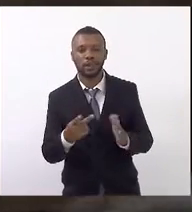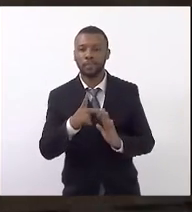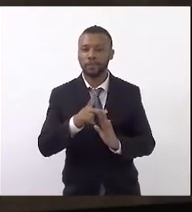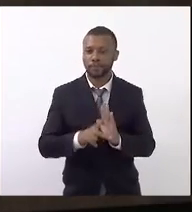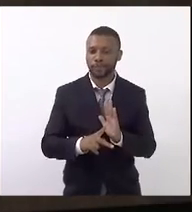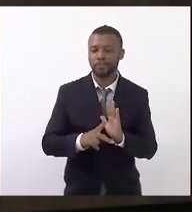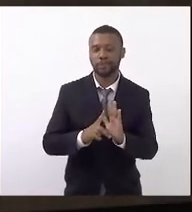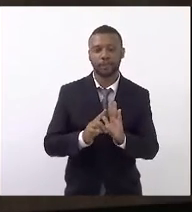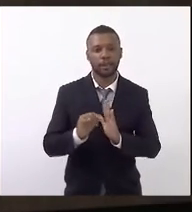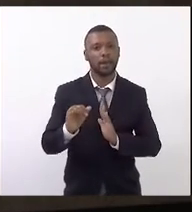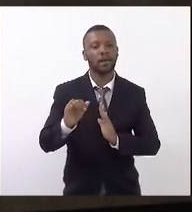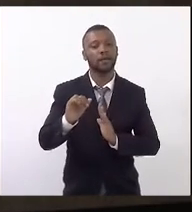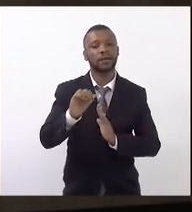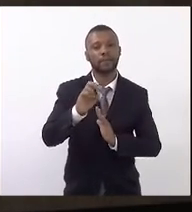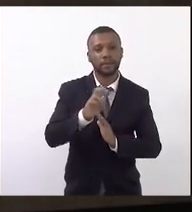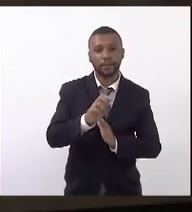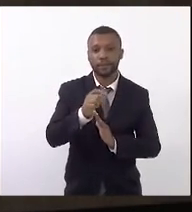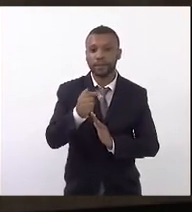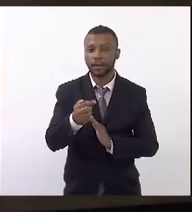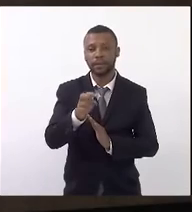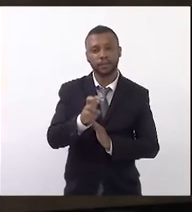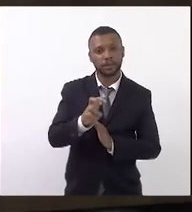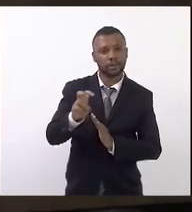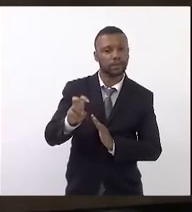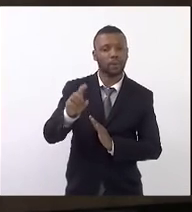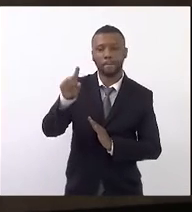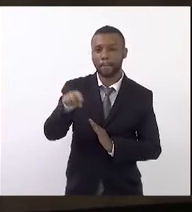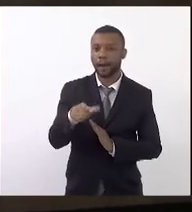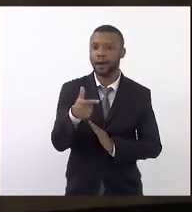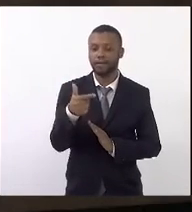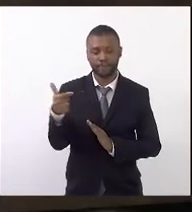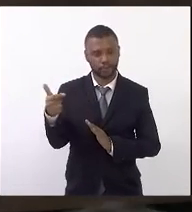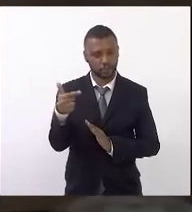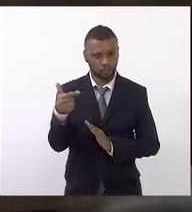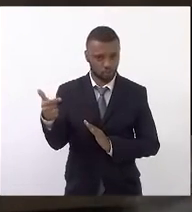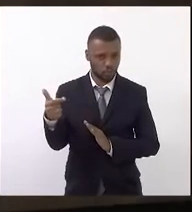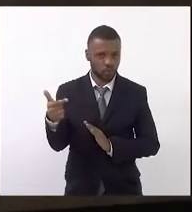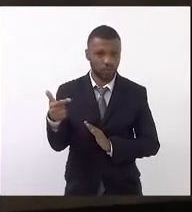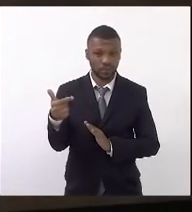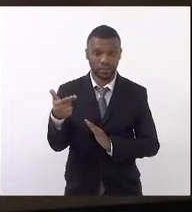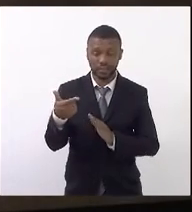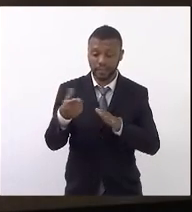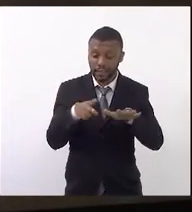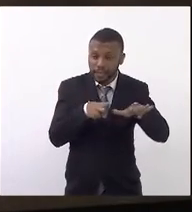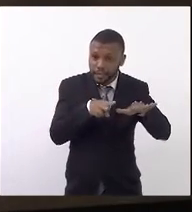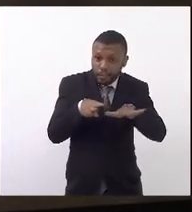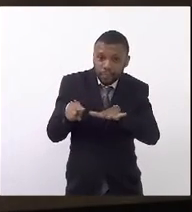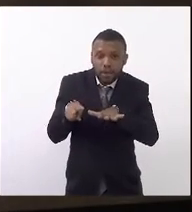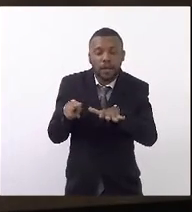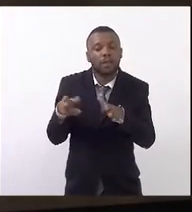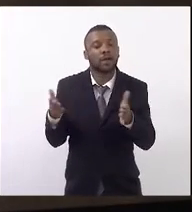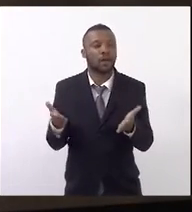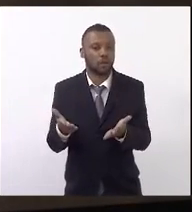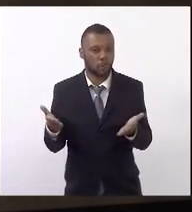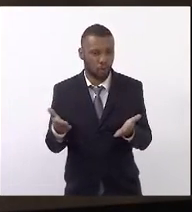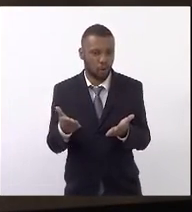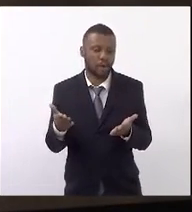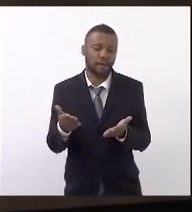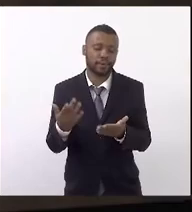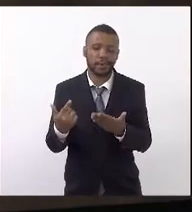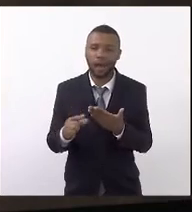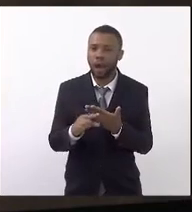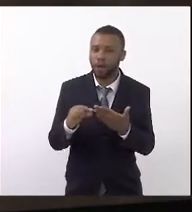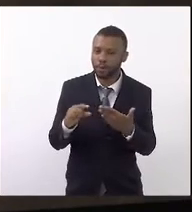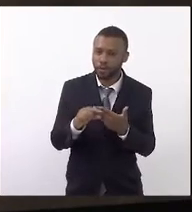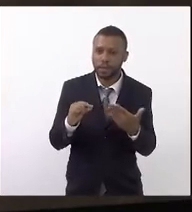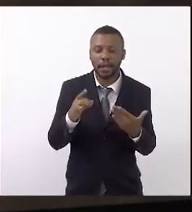5755. De 22, chama a Célia, desta semana, inclusive, de autoria do